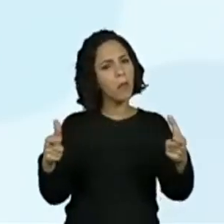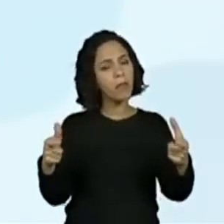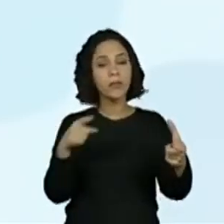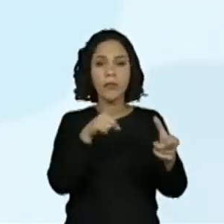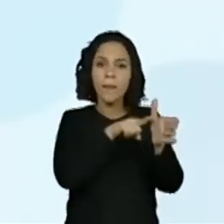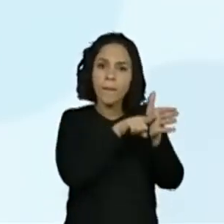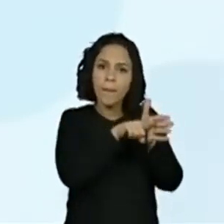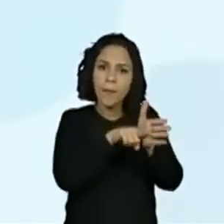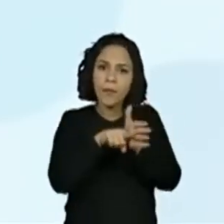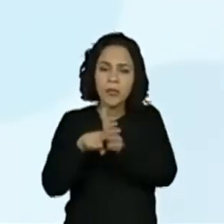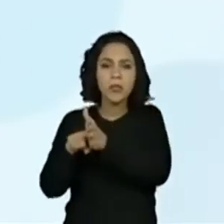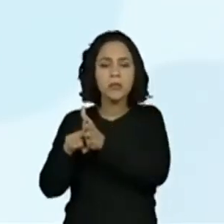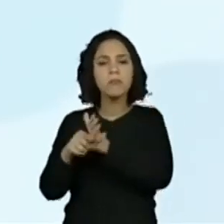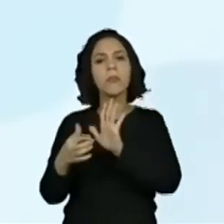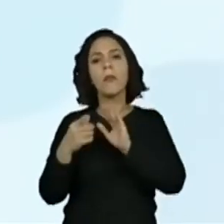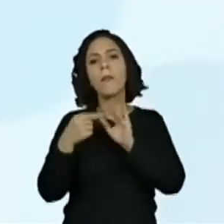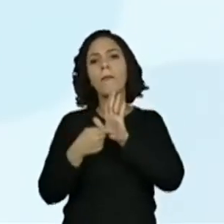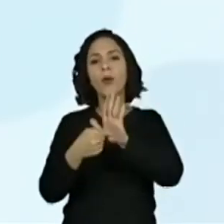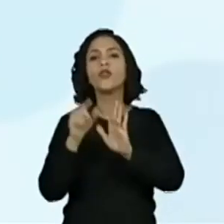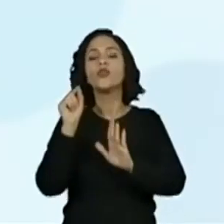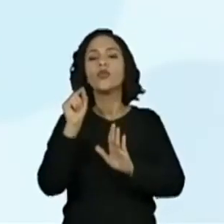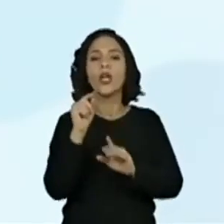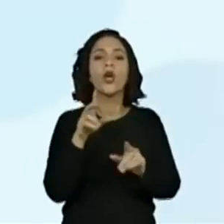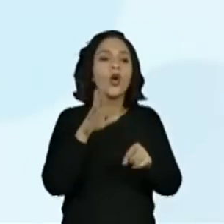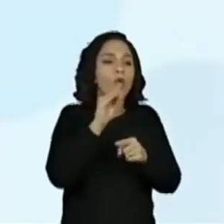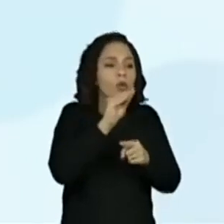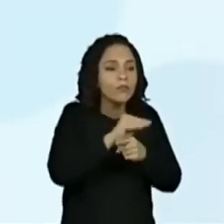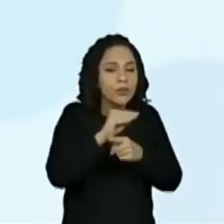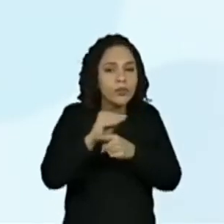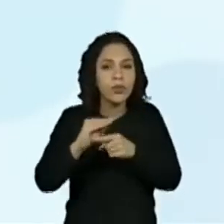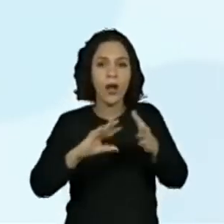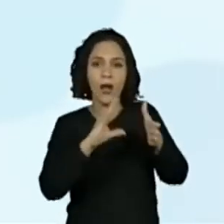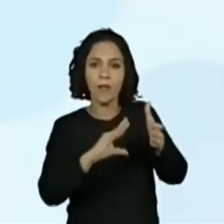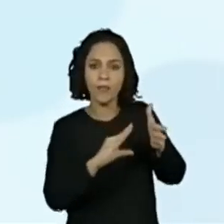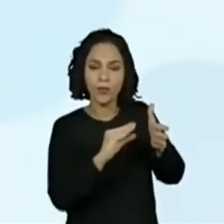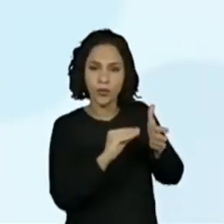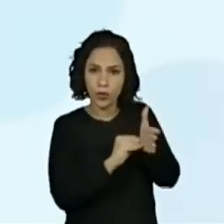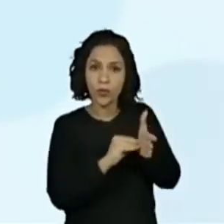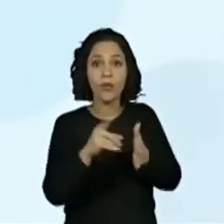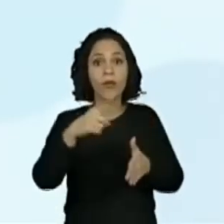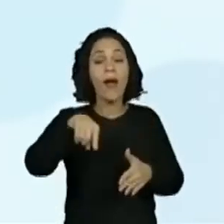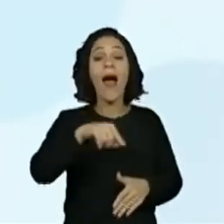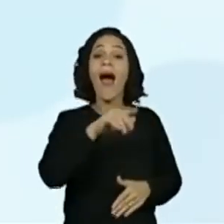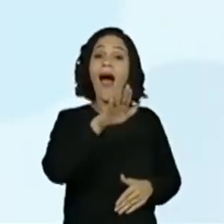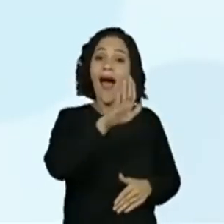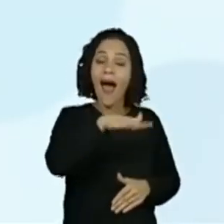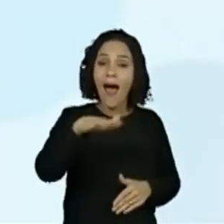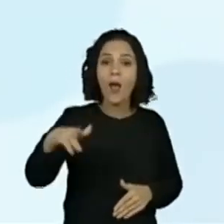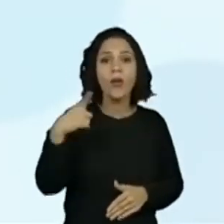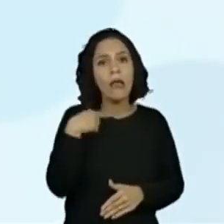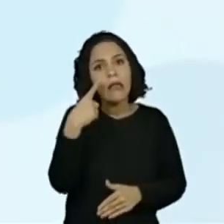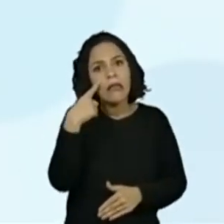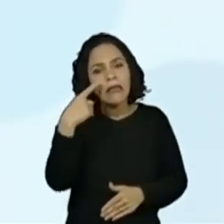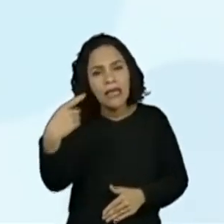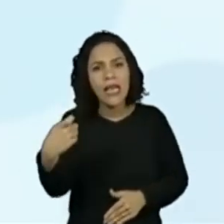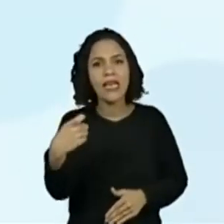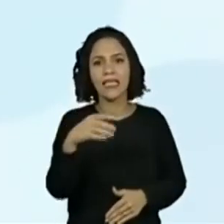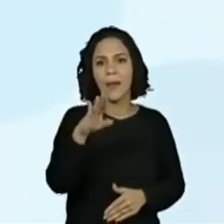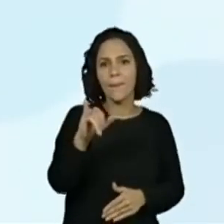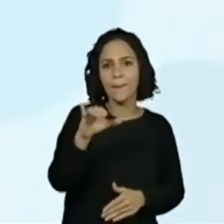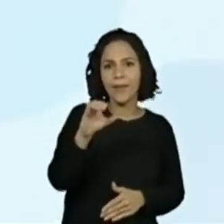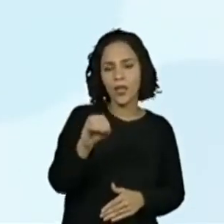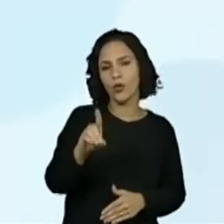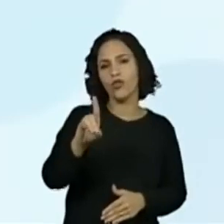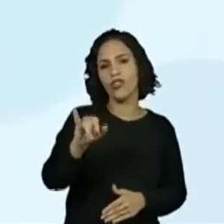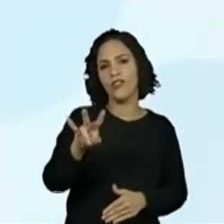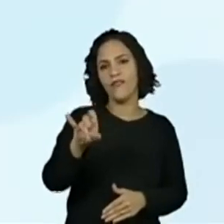a pesquisa Conservação da Amazônia e os Interesses dos Alunos pela Biodiversidade, publicada em agosto